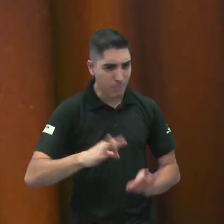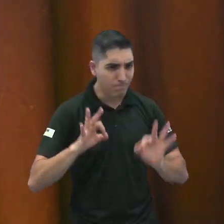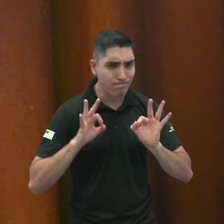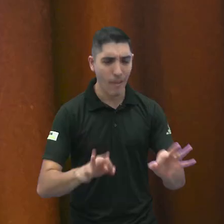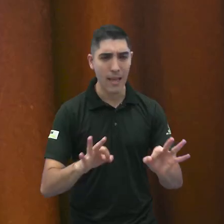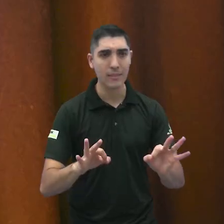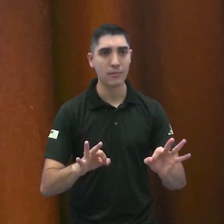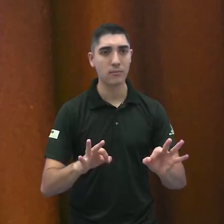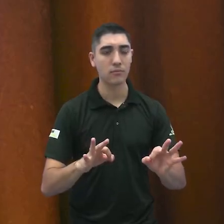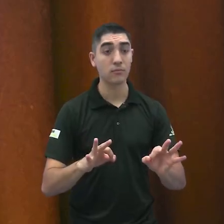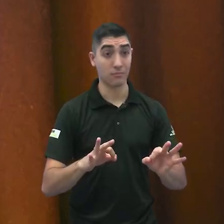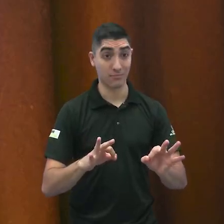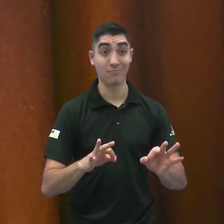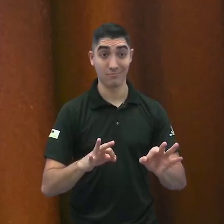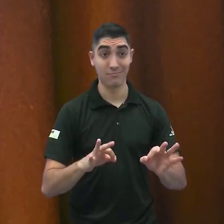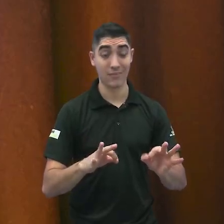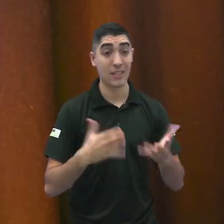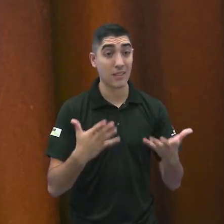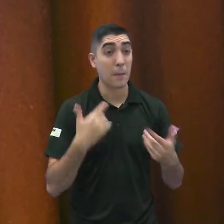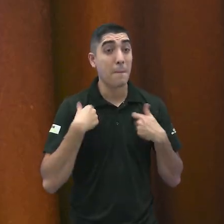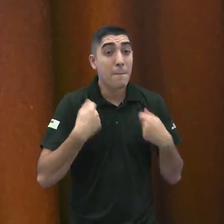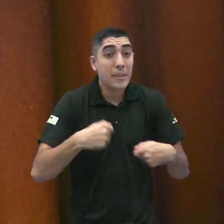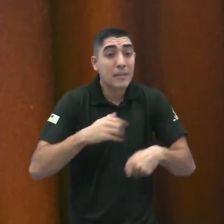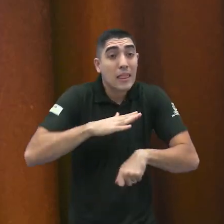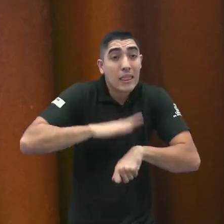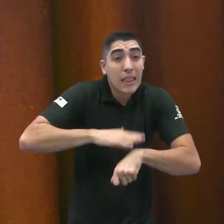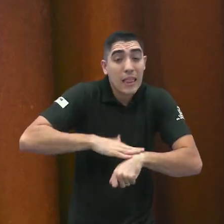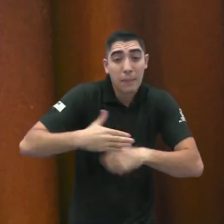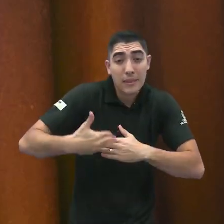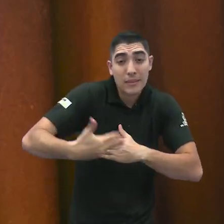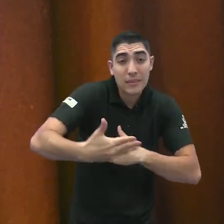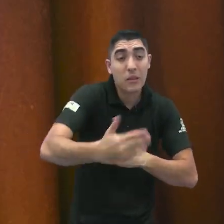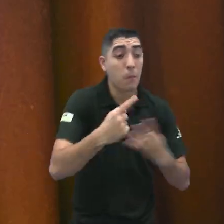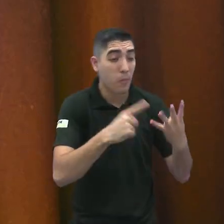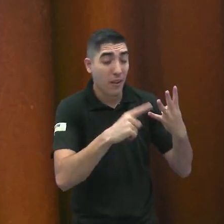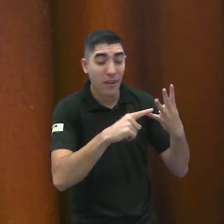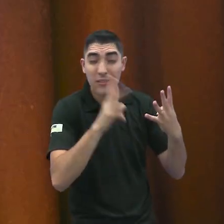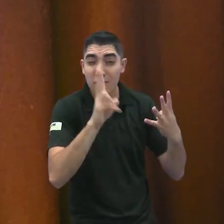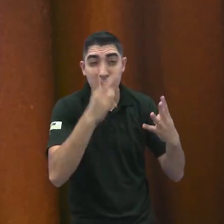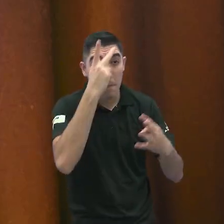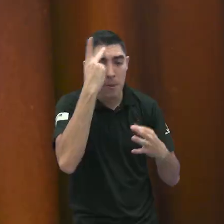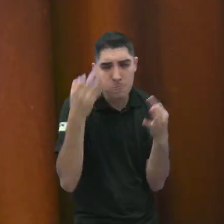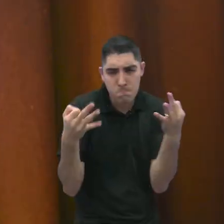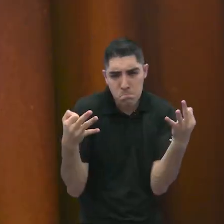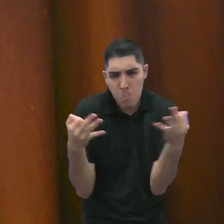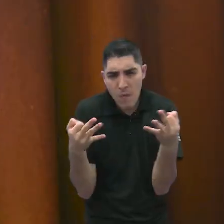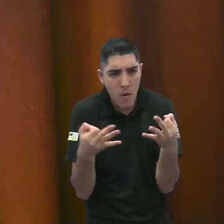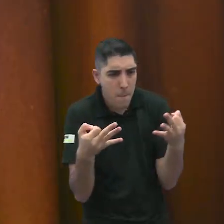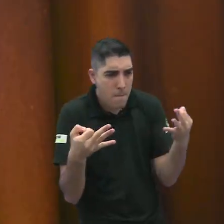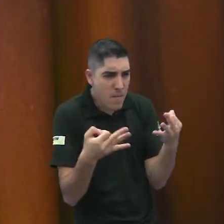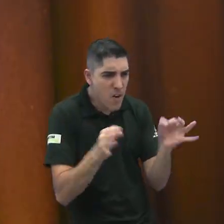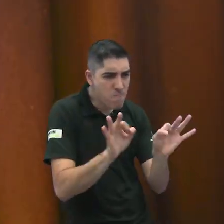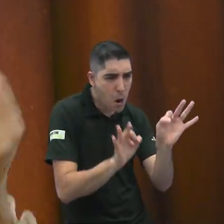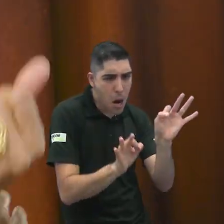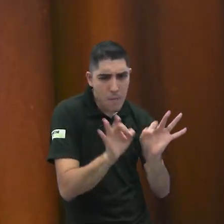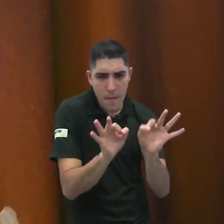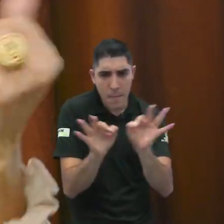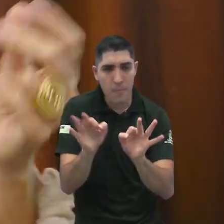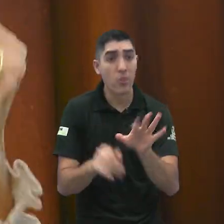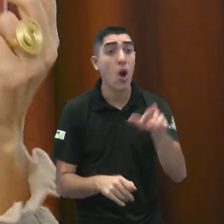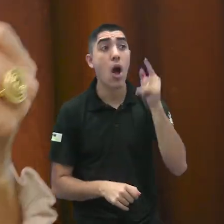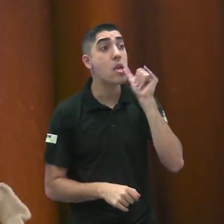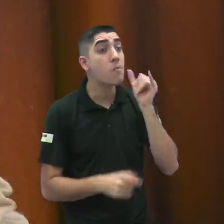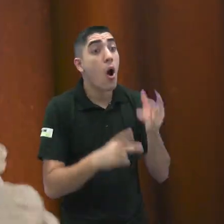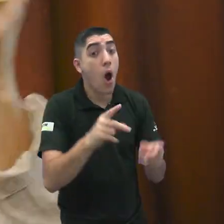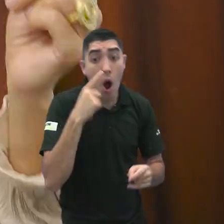possa tomar uma decisão e para que ele possa se posicionar. E ele precisa de tempo, porque ele é super perfeccionista. Então, a mudança, quando